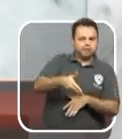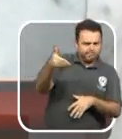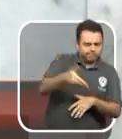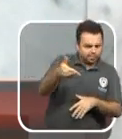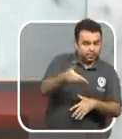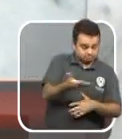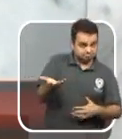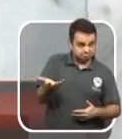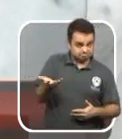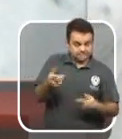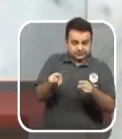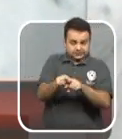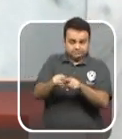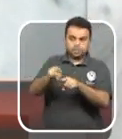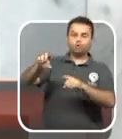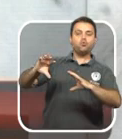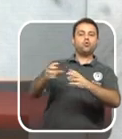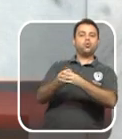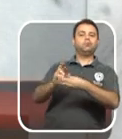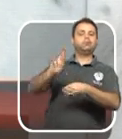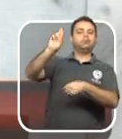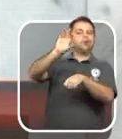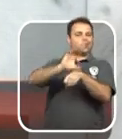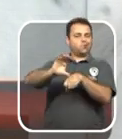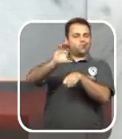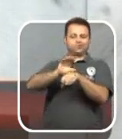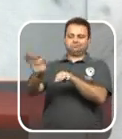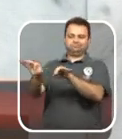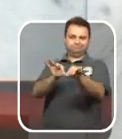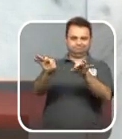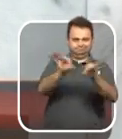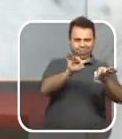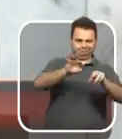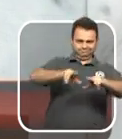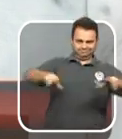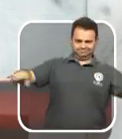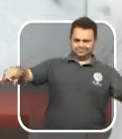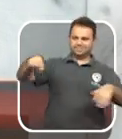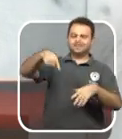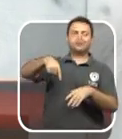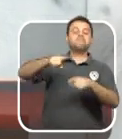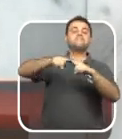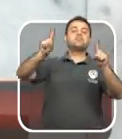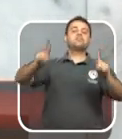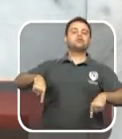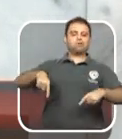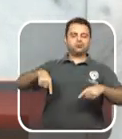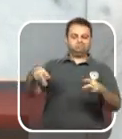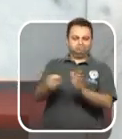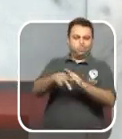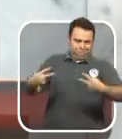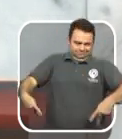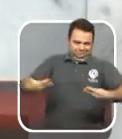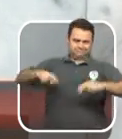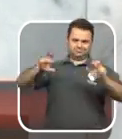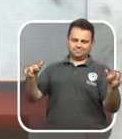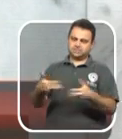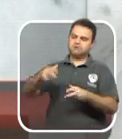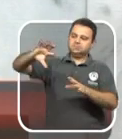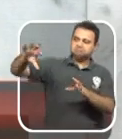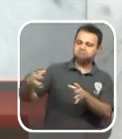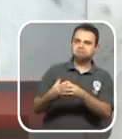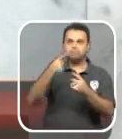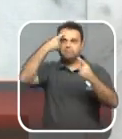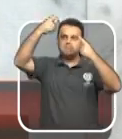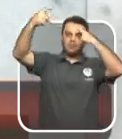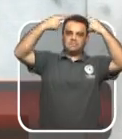da população e uma ação aí efetiva da Escola do Legislativo também, contando com outros servidores da Câmara. Como é que foi para o